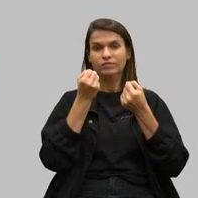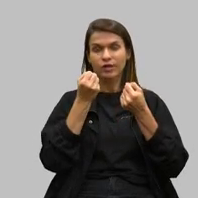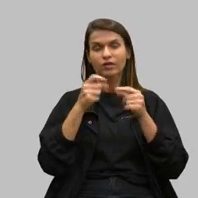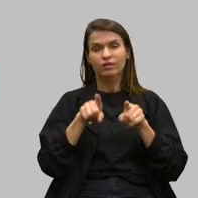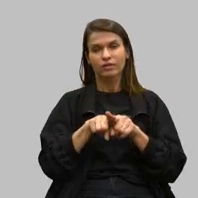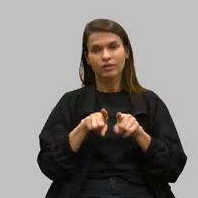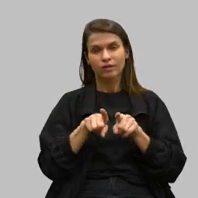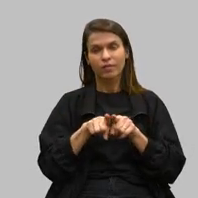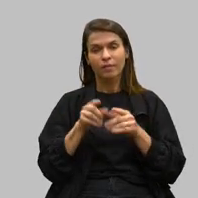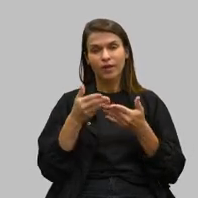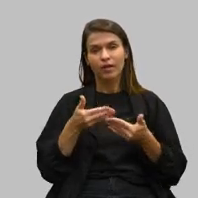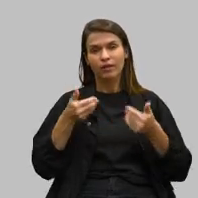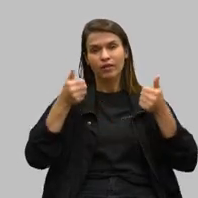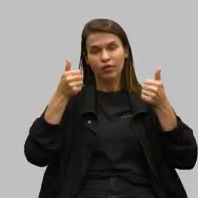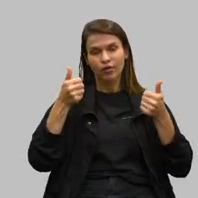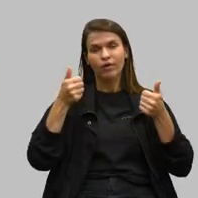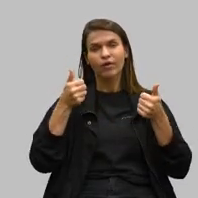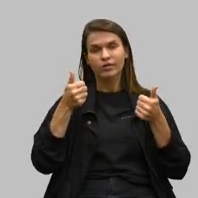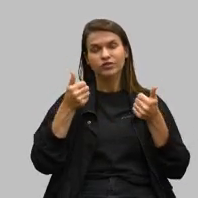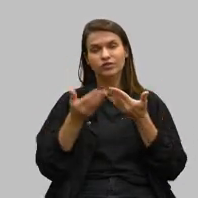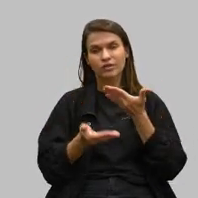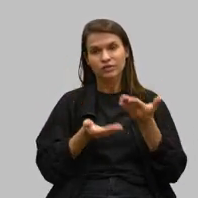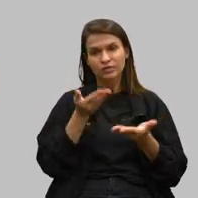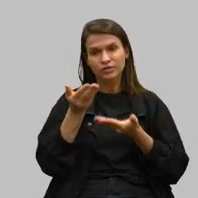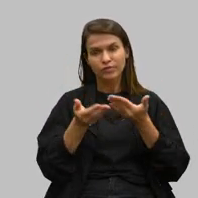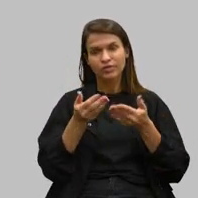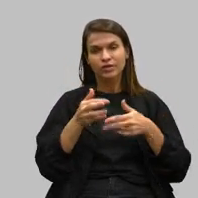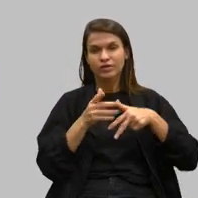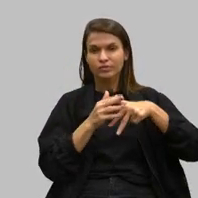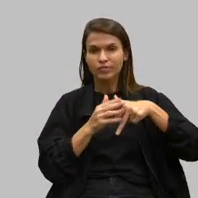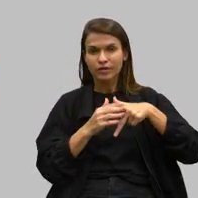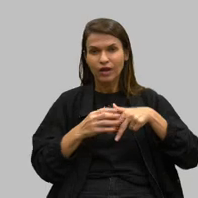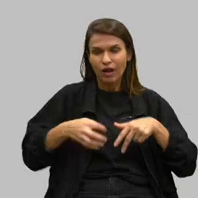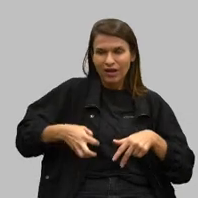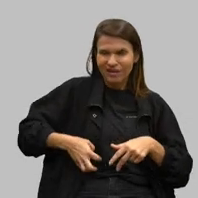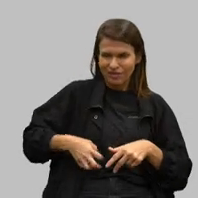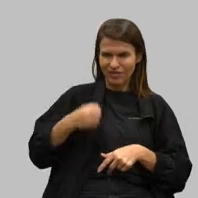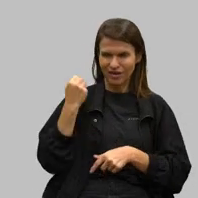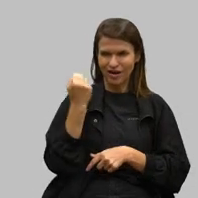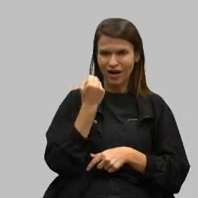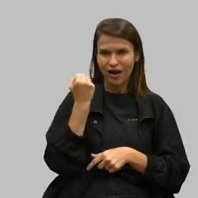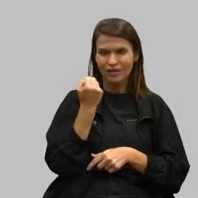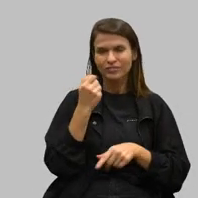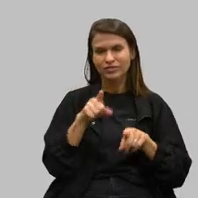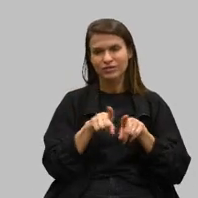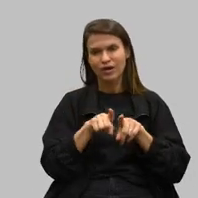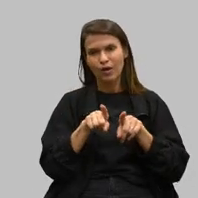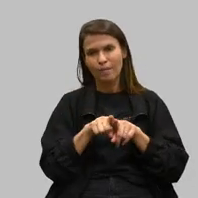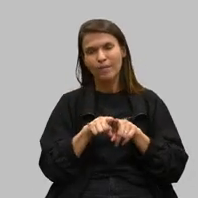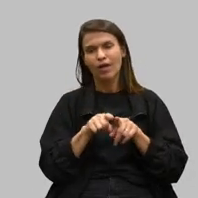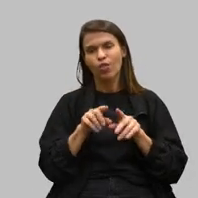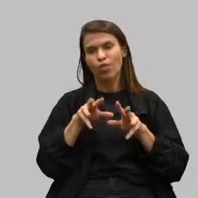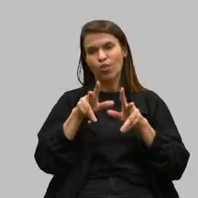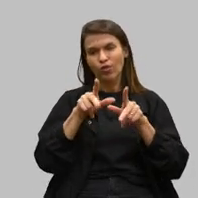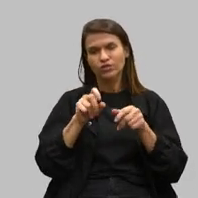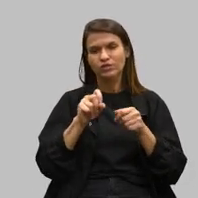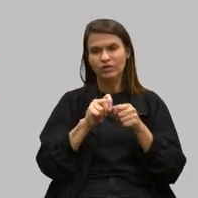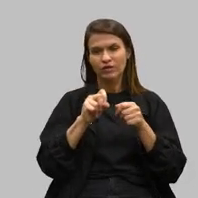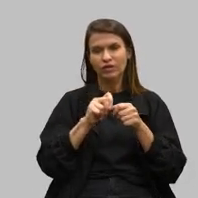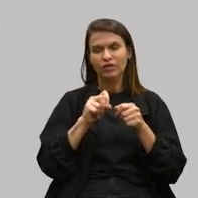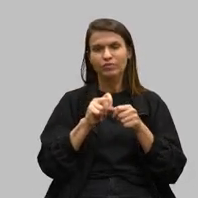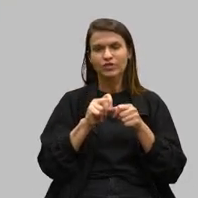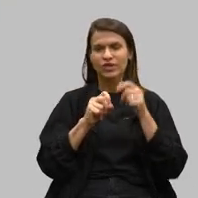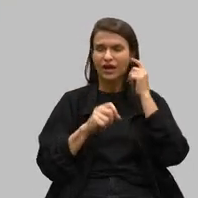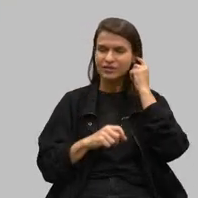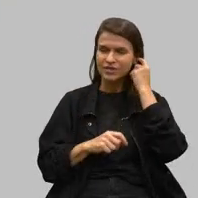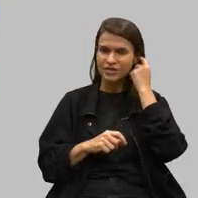também para melhorar as condições de atendimento desse paciente renal crônico, sobretudo aqueles que fazem a hemodiálise. E, mais uma vez, muito